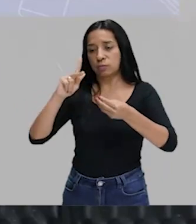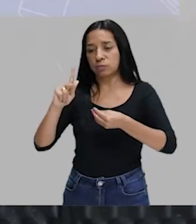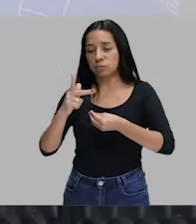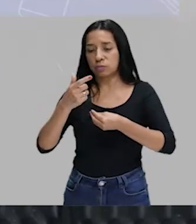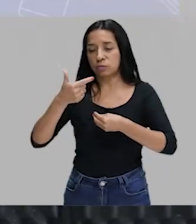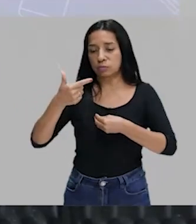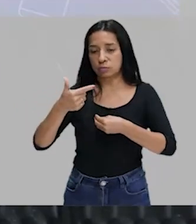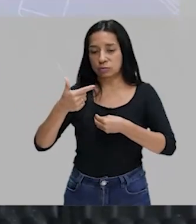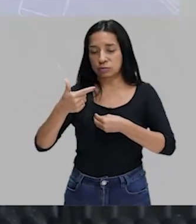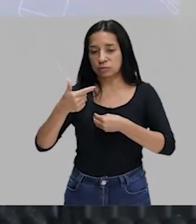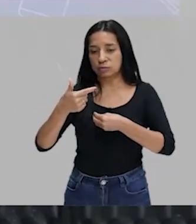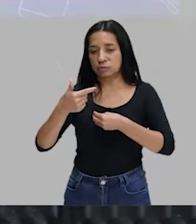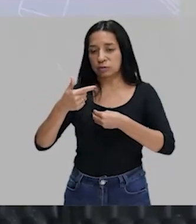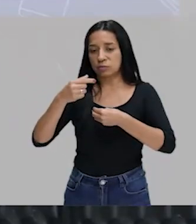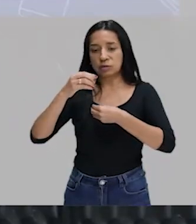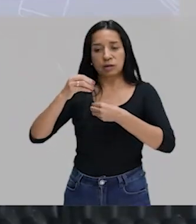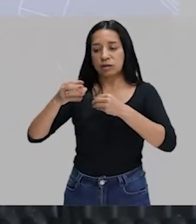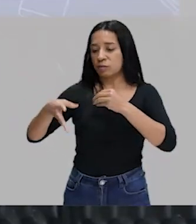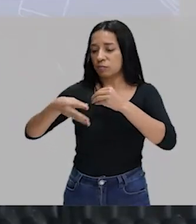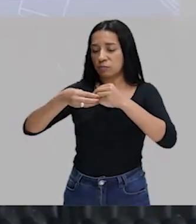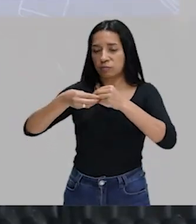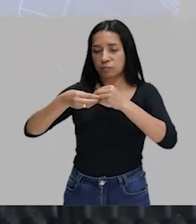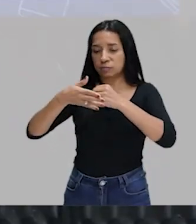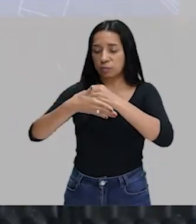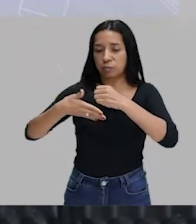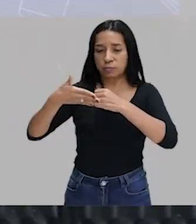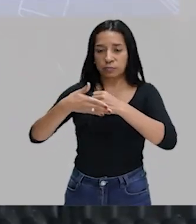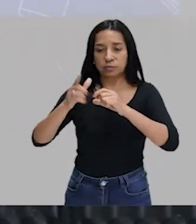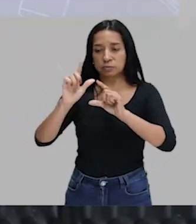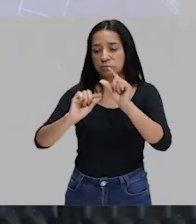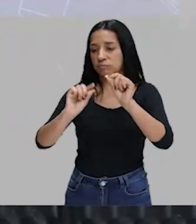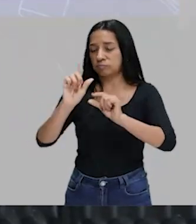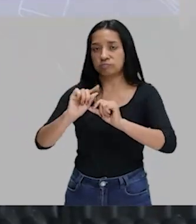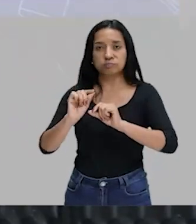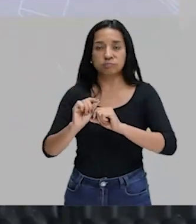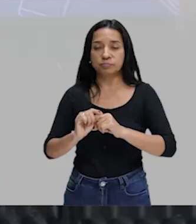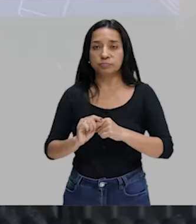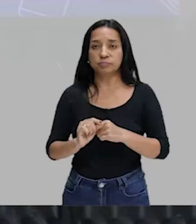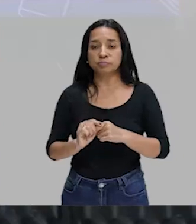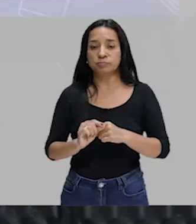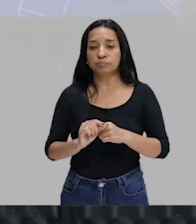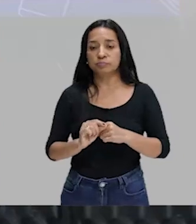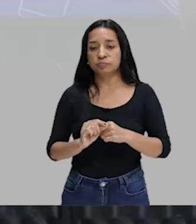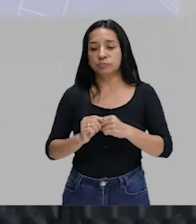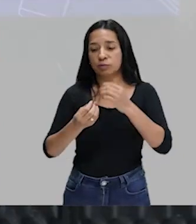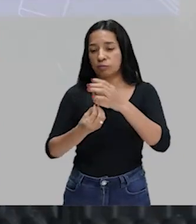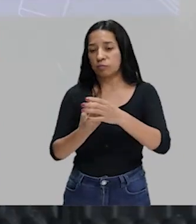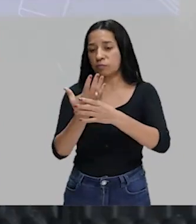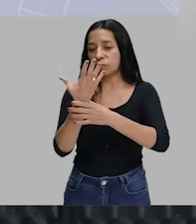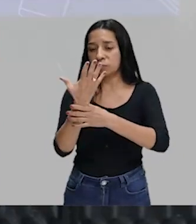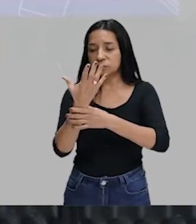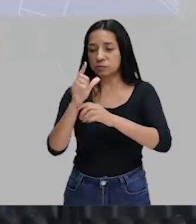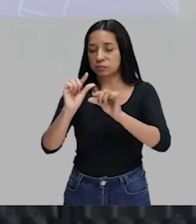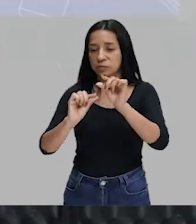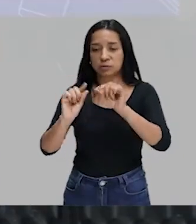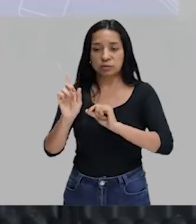ok? Mas o hélio ele não está na formação básica de uma estrela, certo? Ele não faz parte ali da gênese dessa formação,